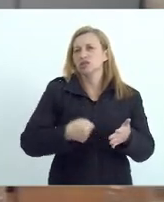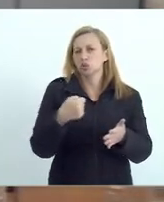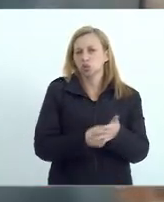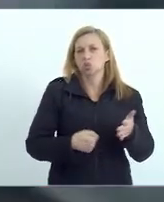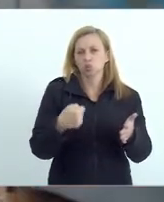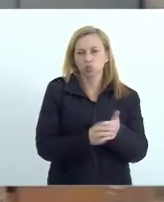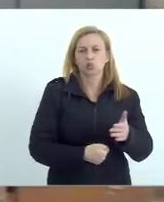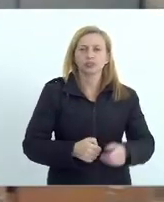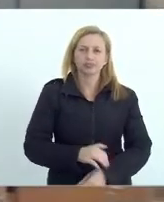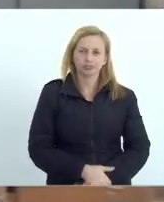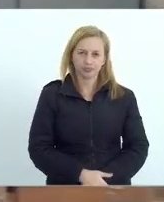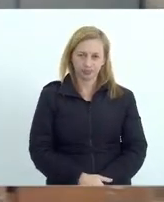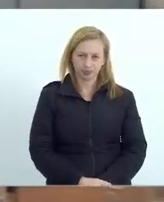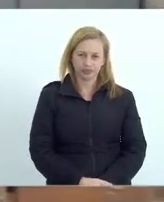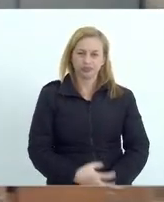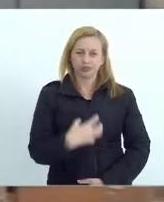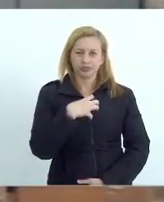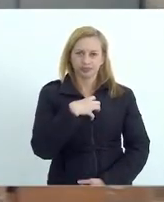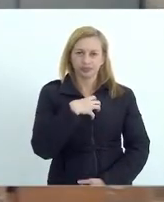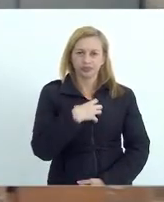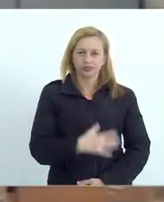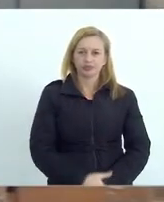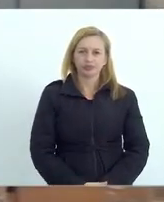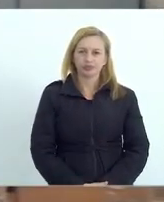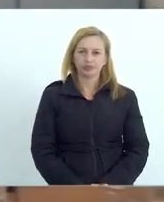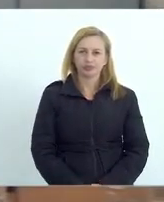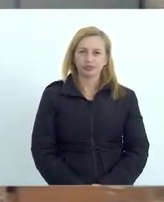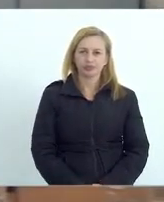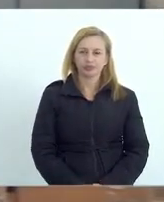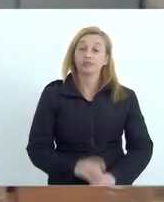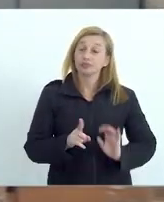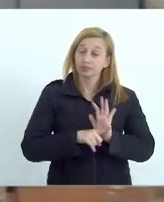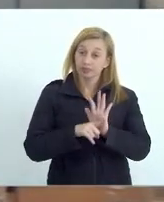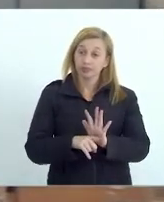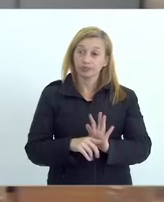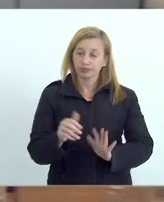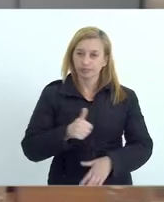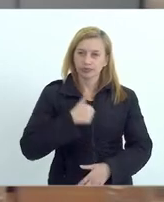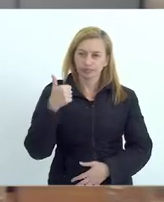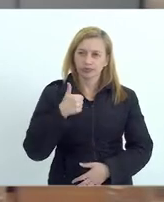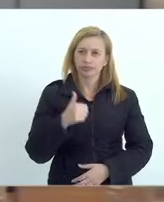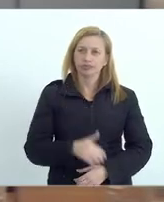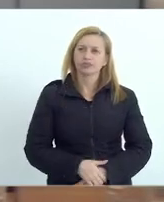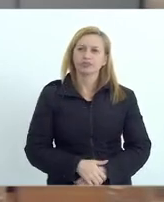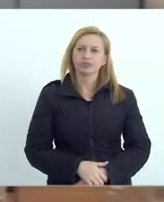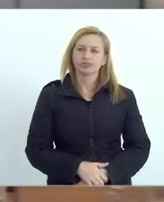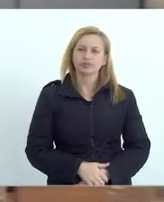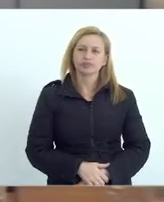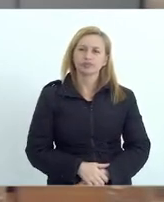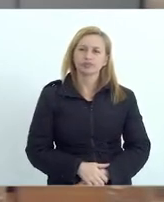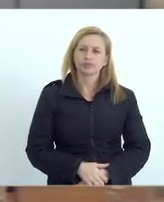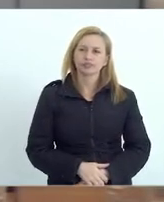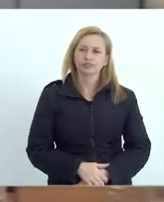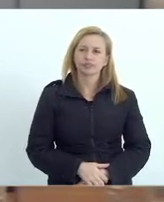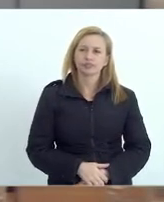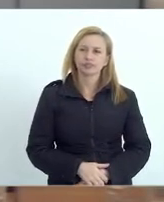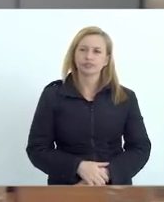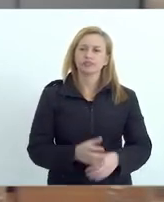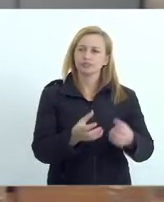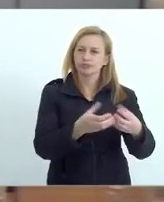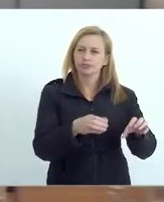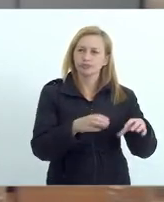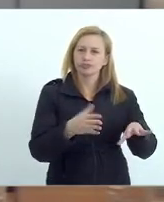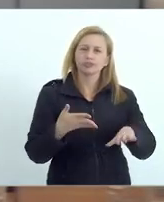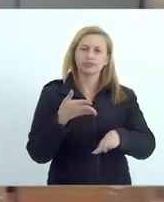luta é no sentido de viabilizar o ingresso ao máximo possível dos